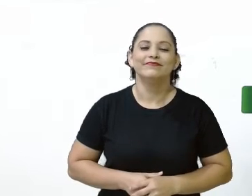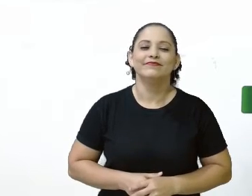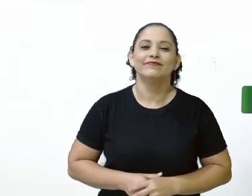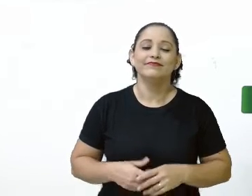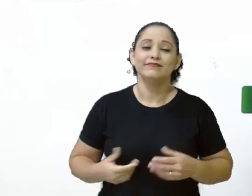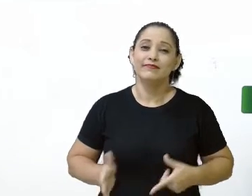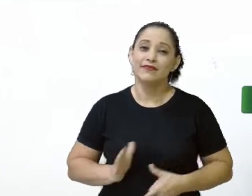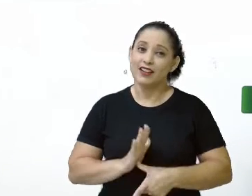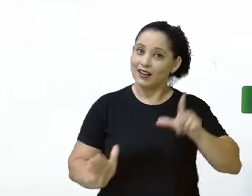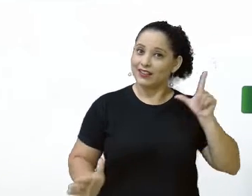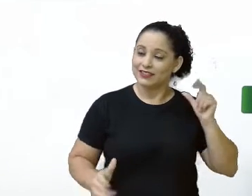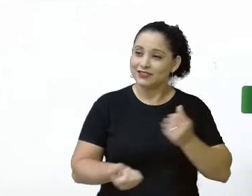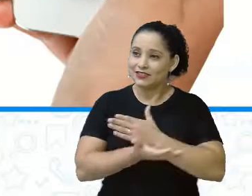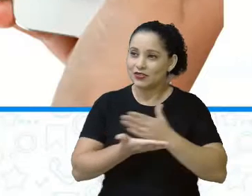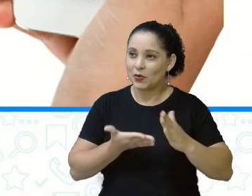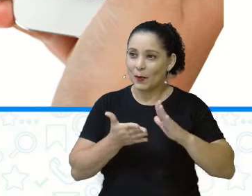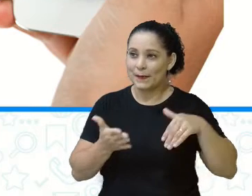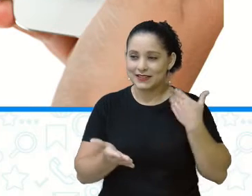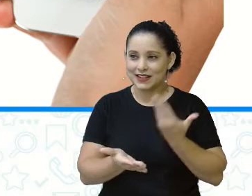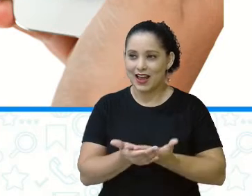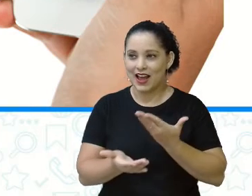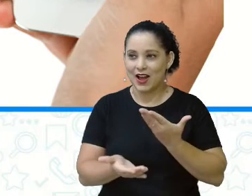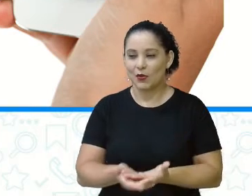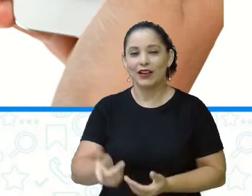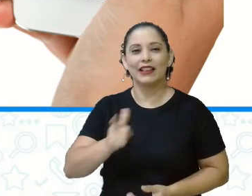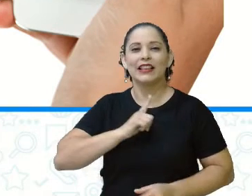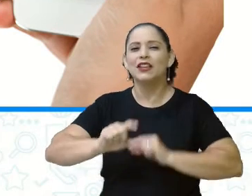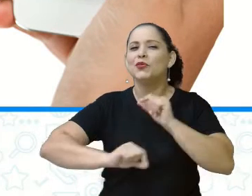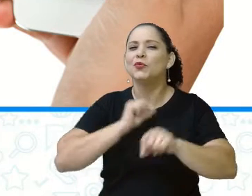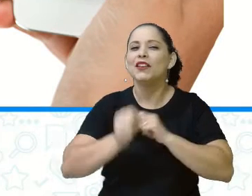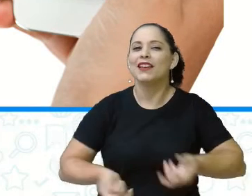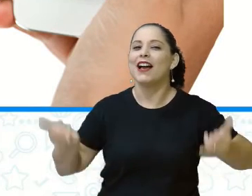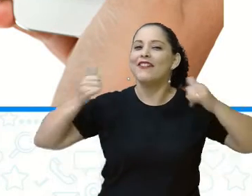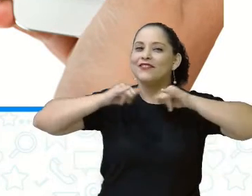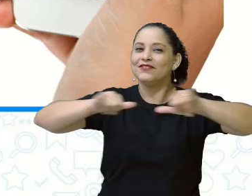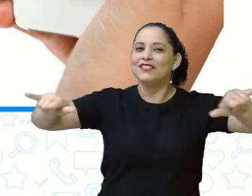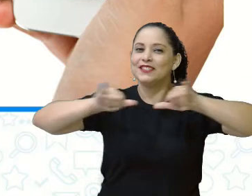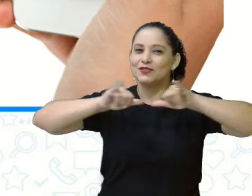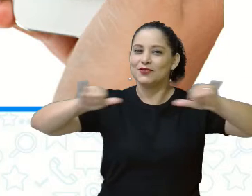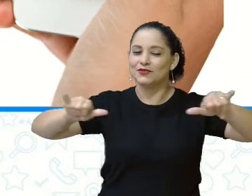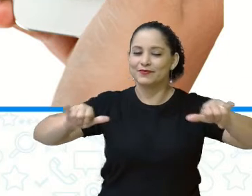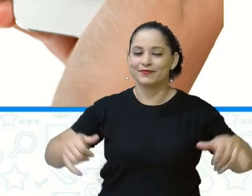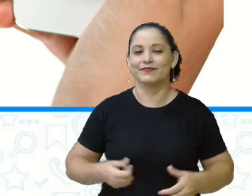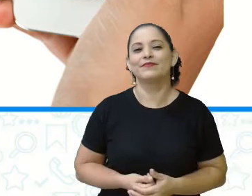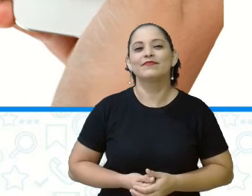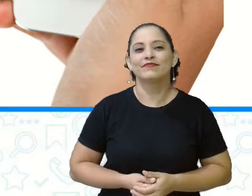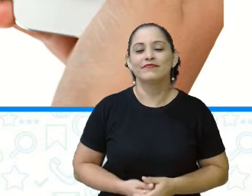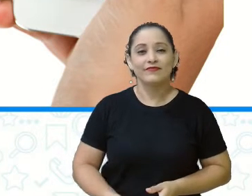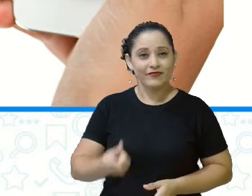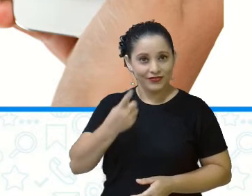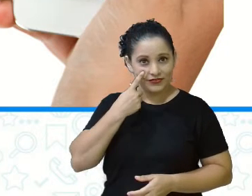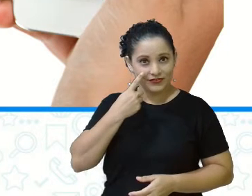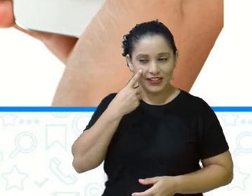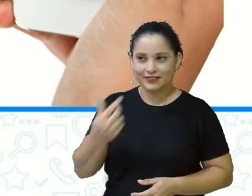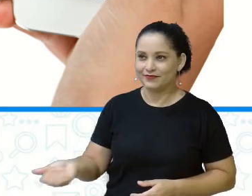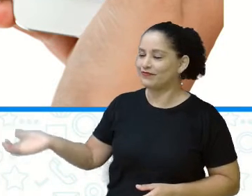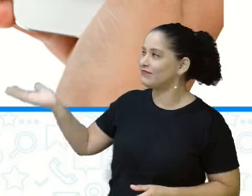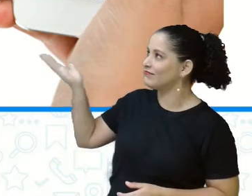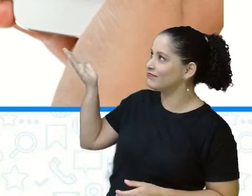de a gente começar a nossa aula, eu tenho alguns recadinhos para te dar, tá? Vê